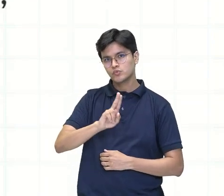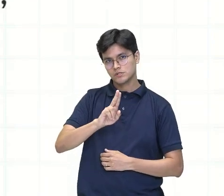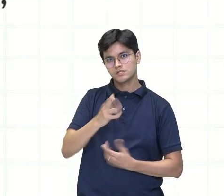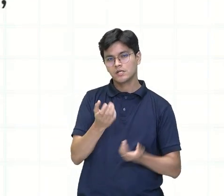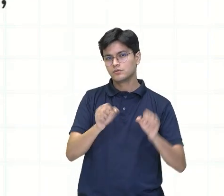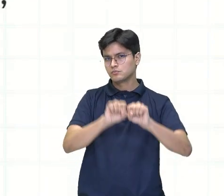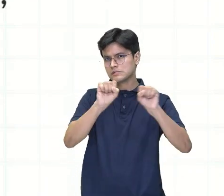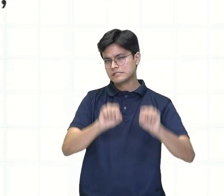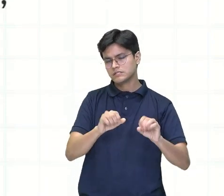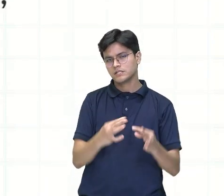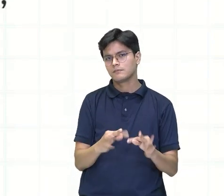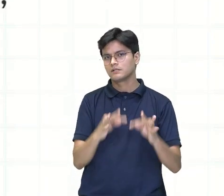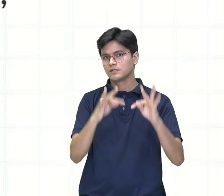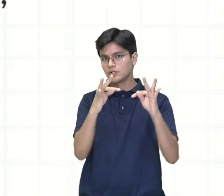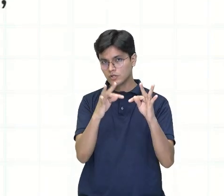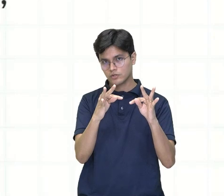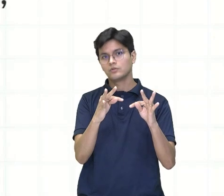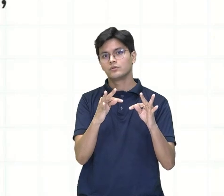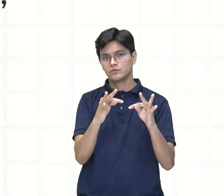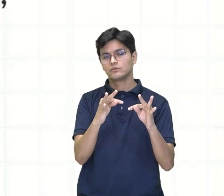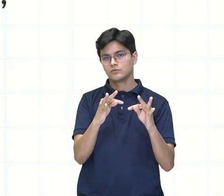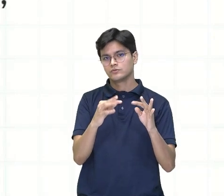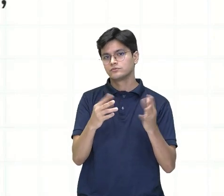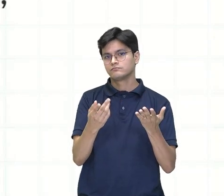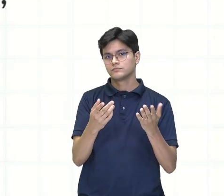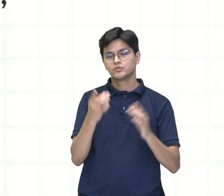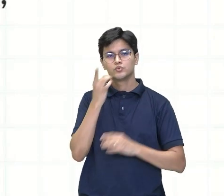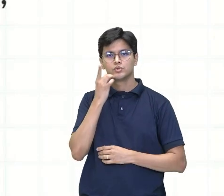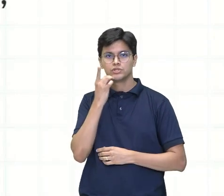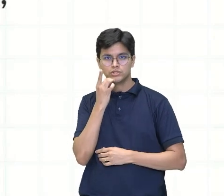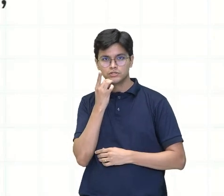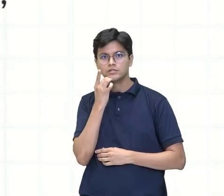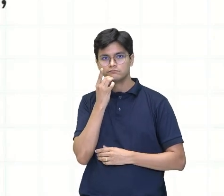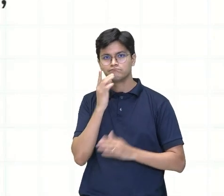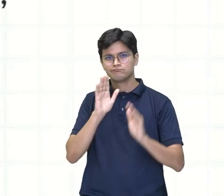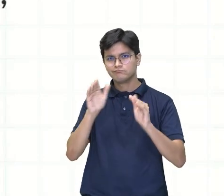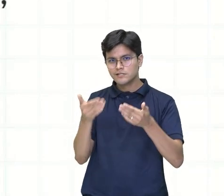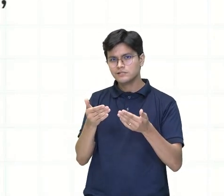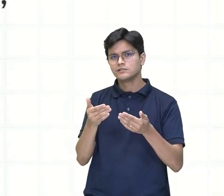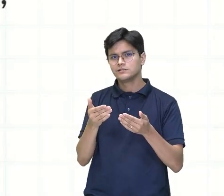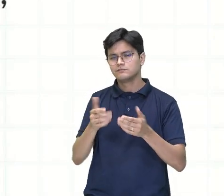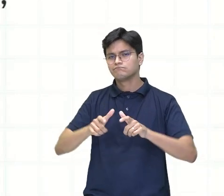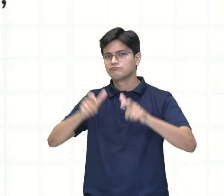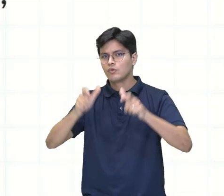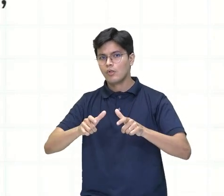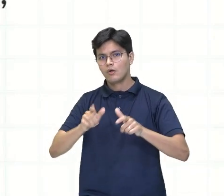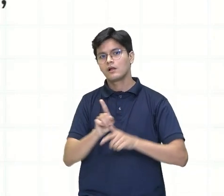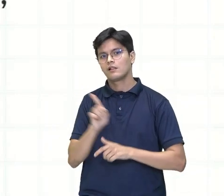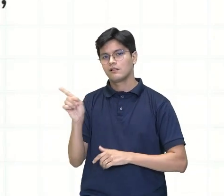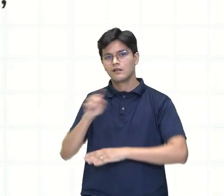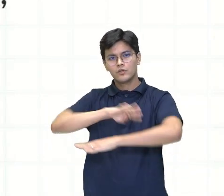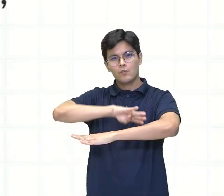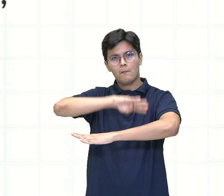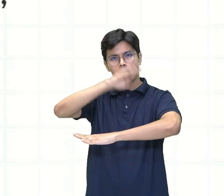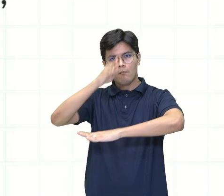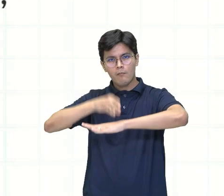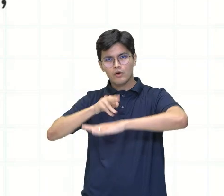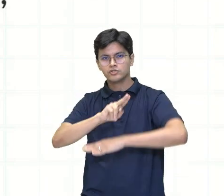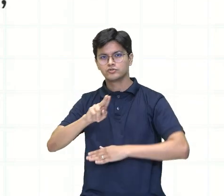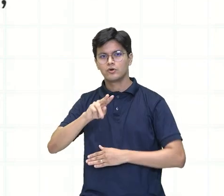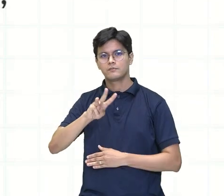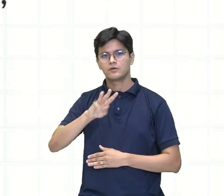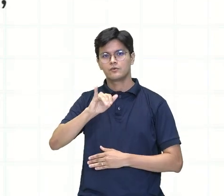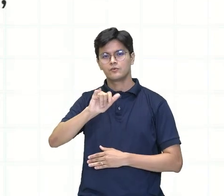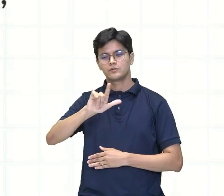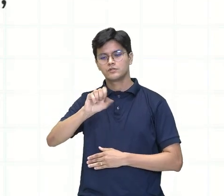de tecnologia nesta data aqui, neste dia, onde? Lá no Mount Wilson, certo? Depois